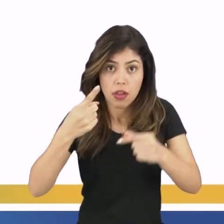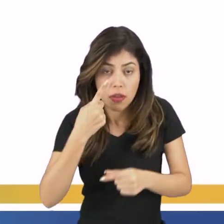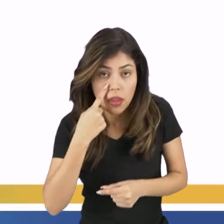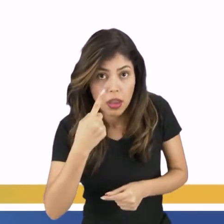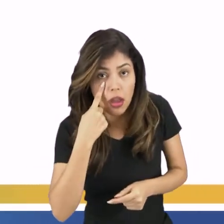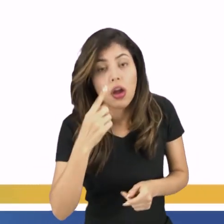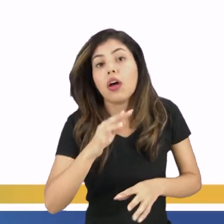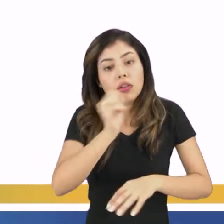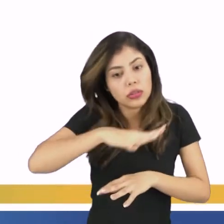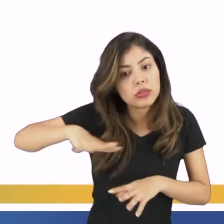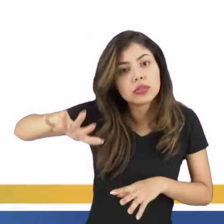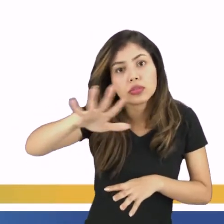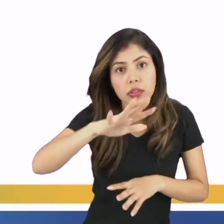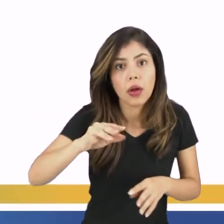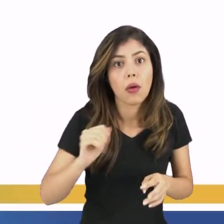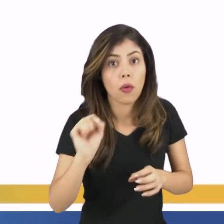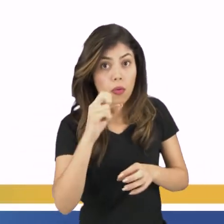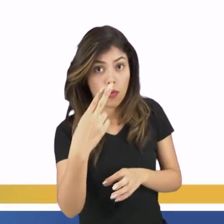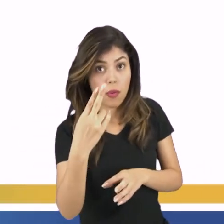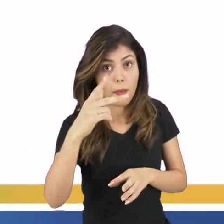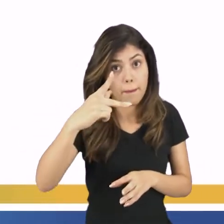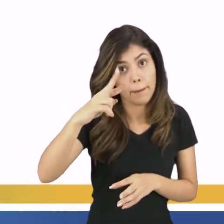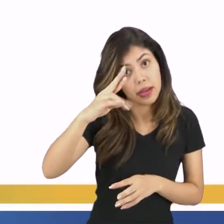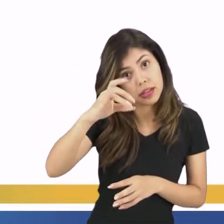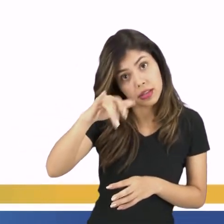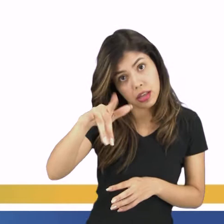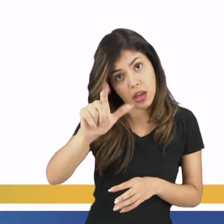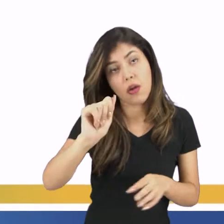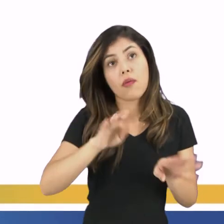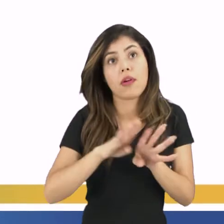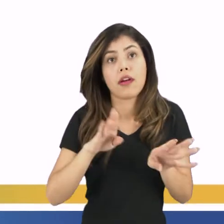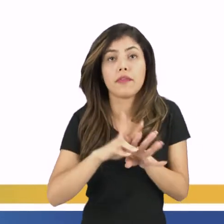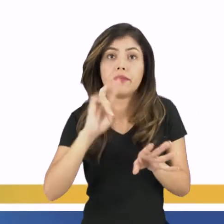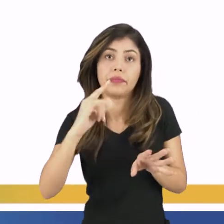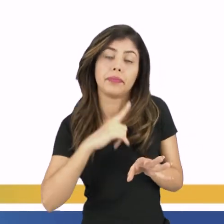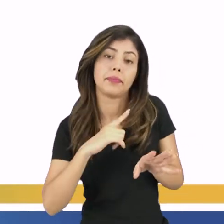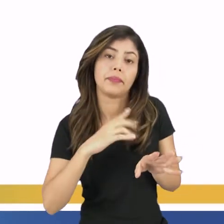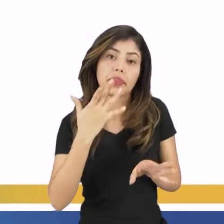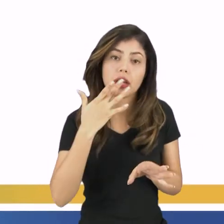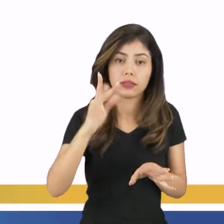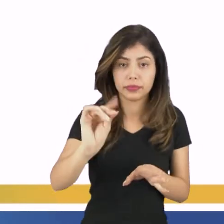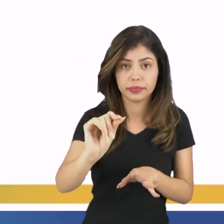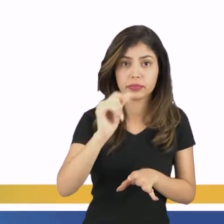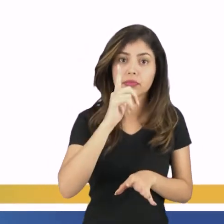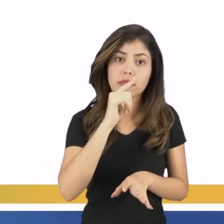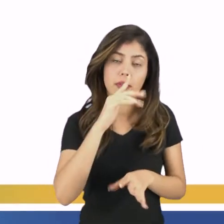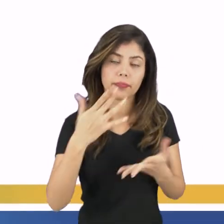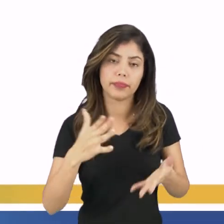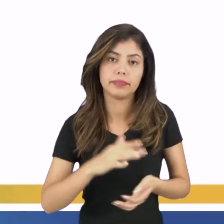ela total ou parcial, vai formar um sal e uma água.